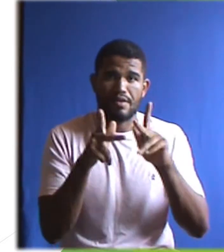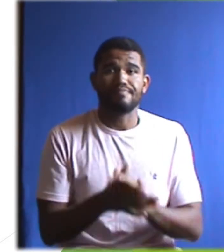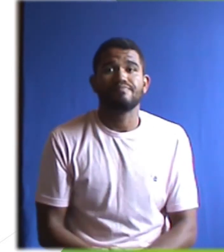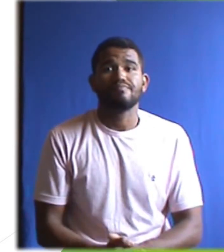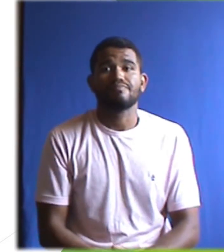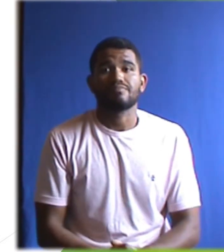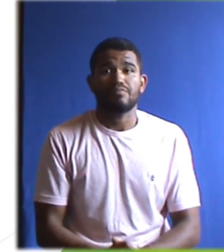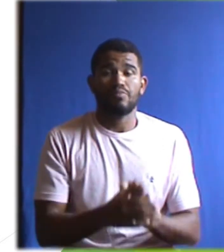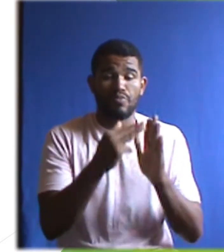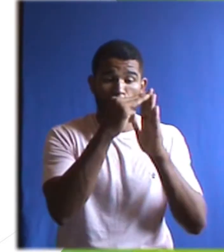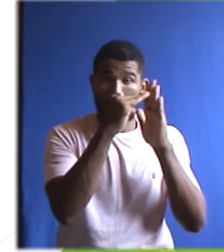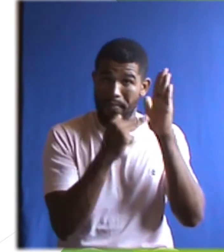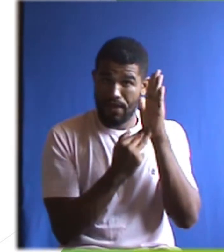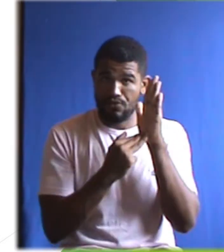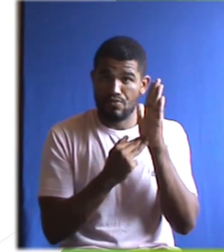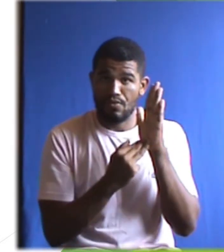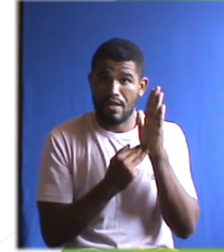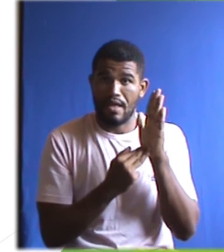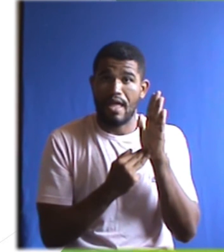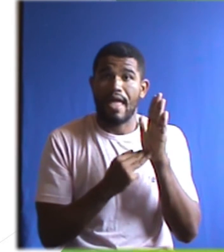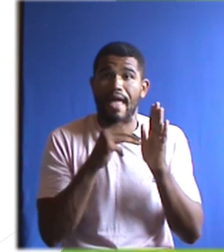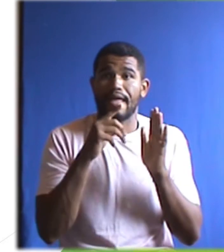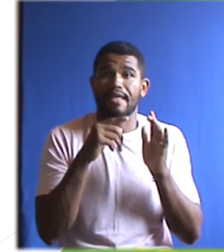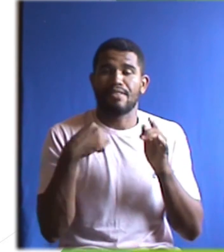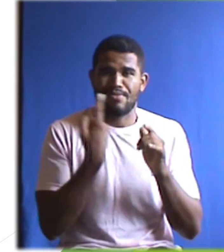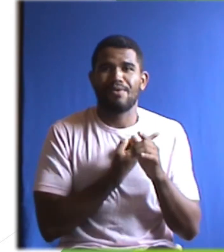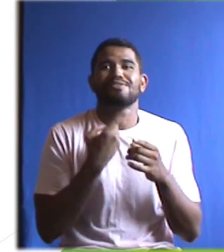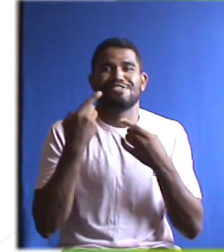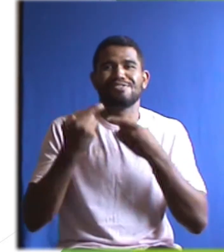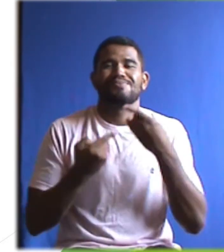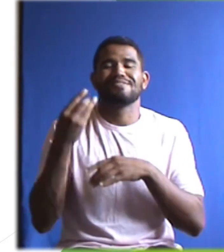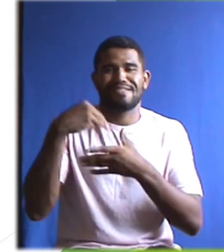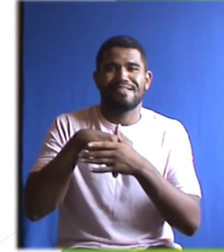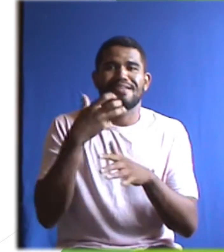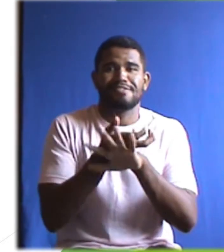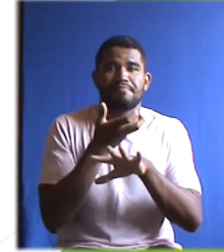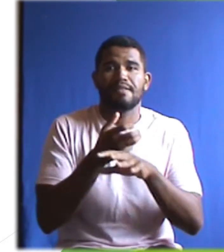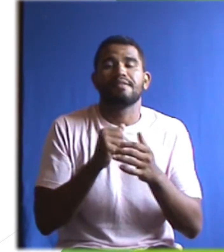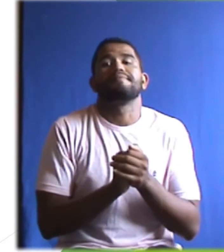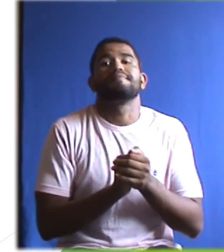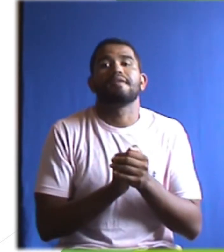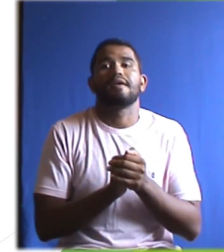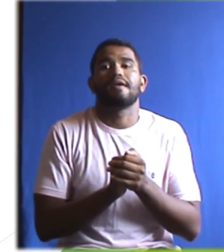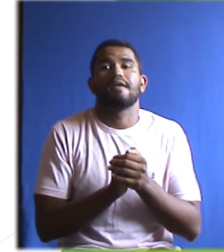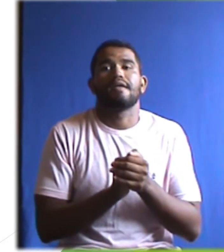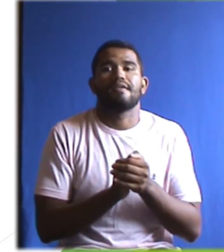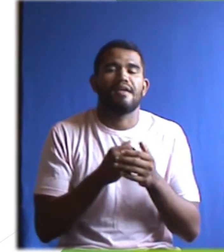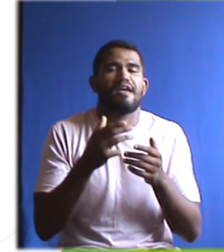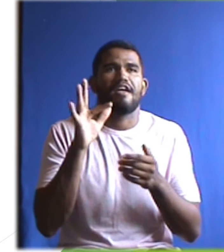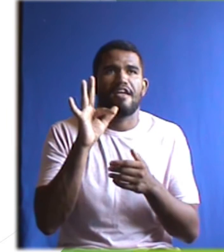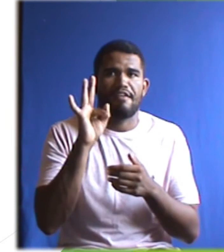são esses 4 elementos, tá bom? O método, que é o que a gente discute aqui na nossa